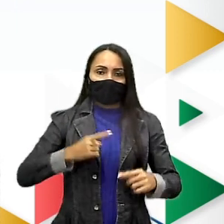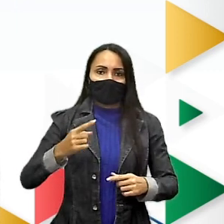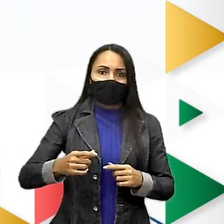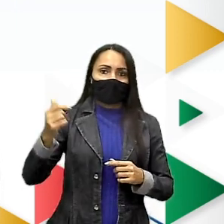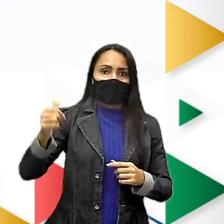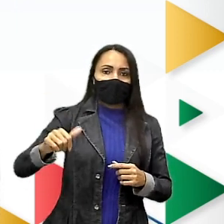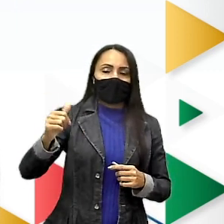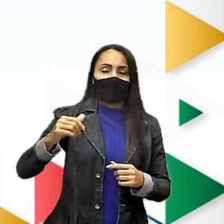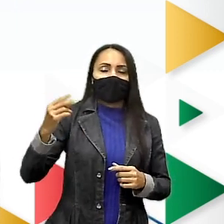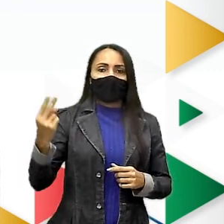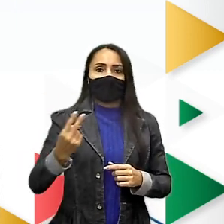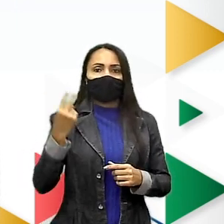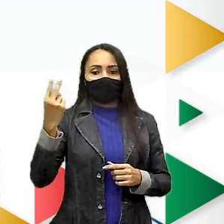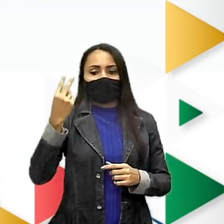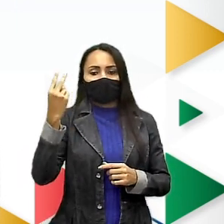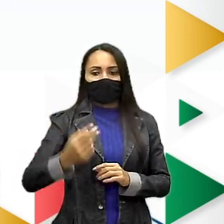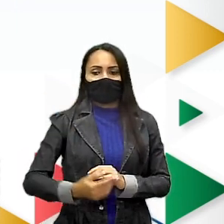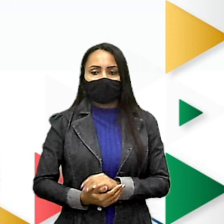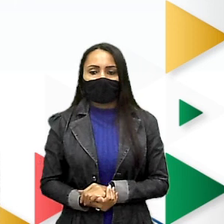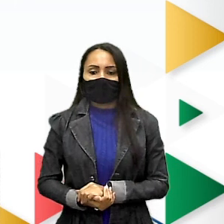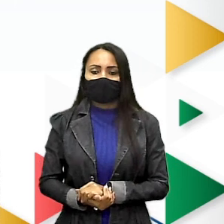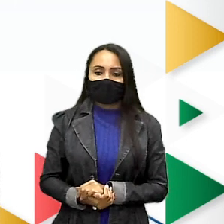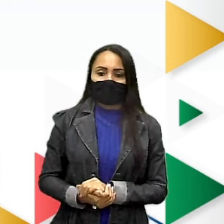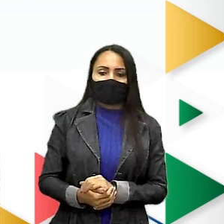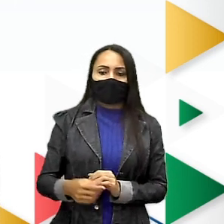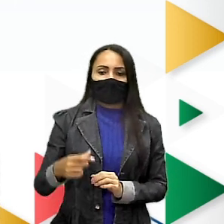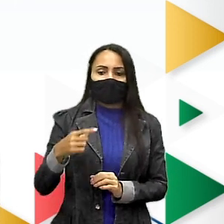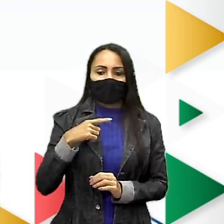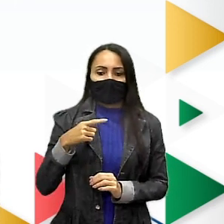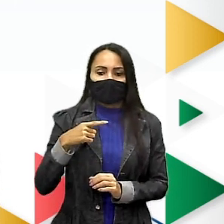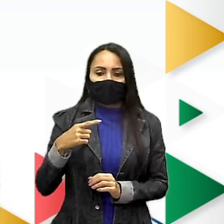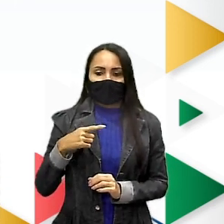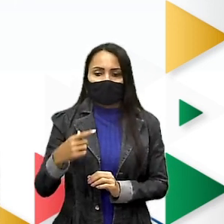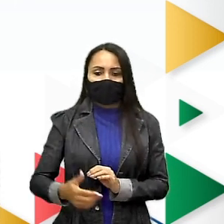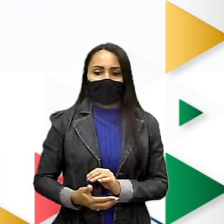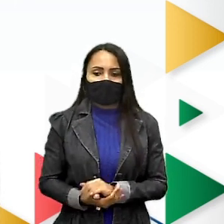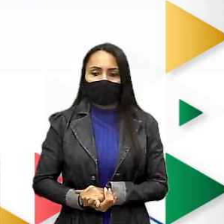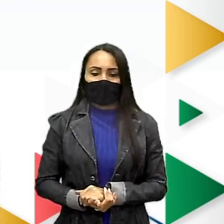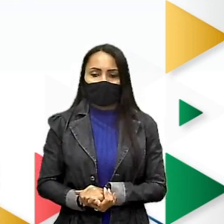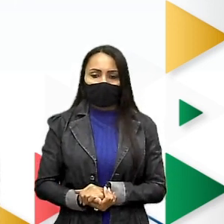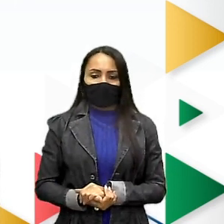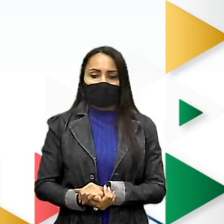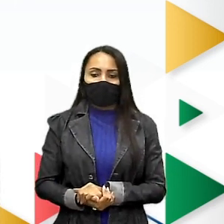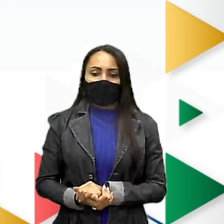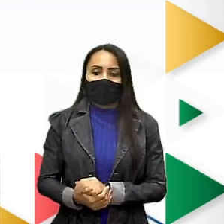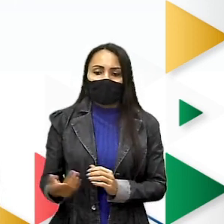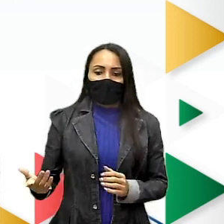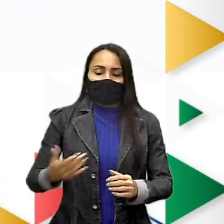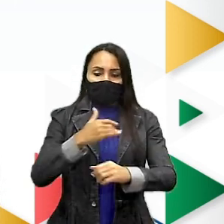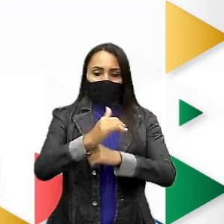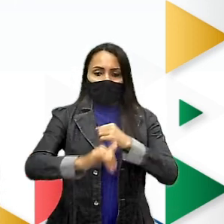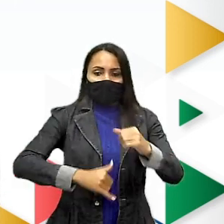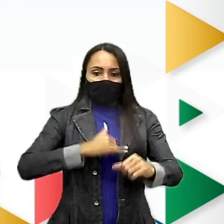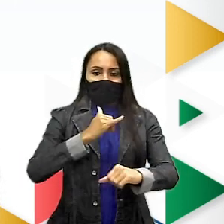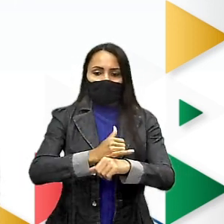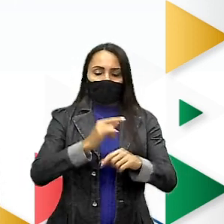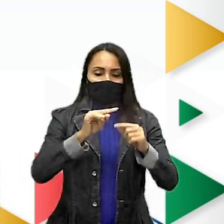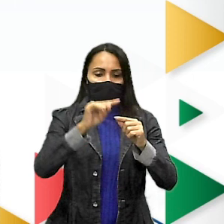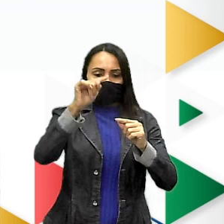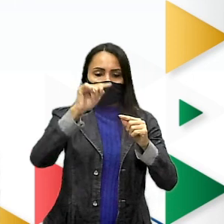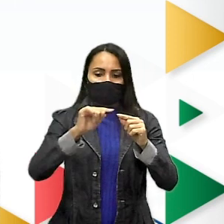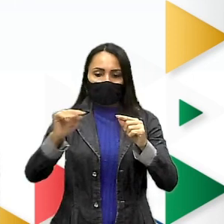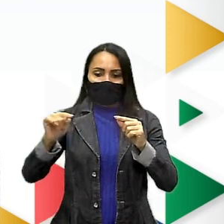o valor da questão. O átomo, ele vai ter no núcleo prótons e elétrons, tá? E da sua eletrosfera,